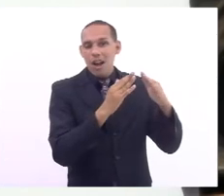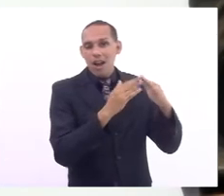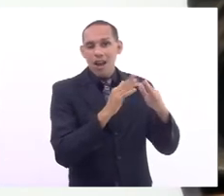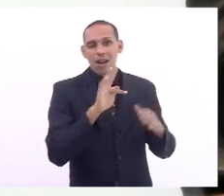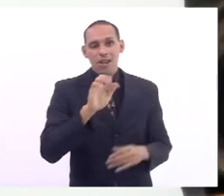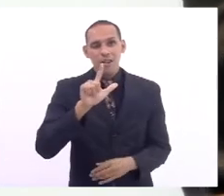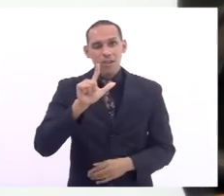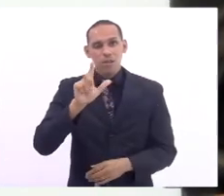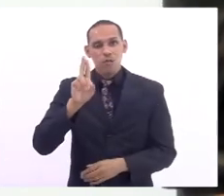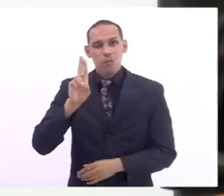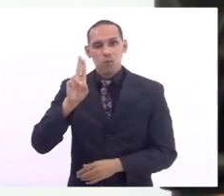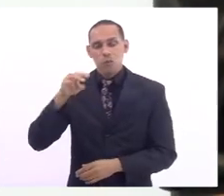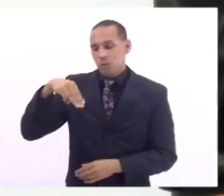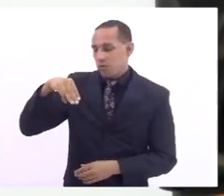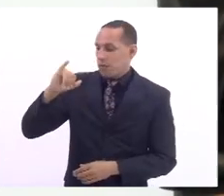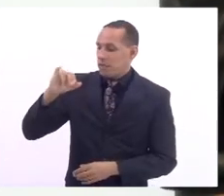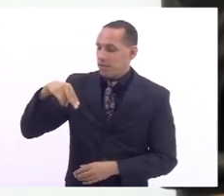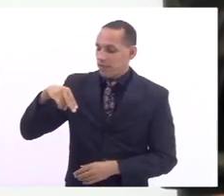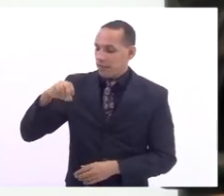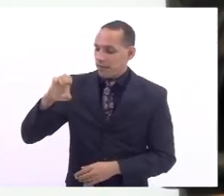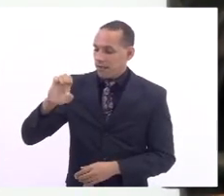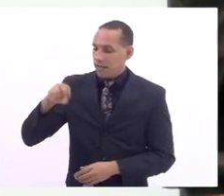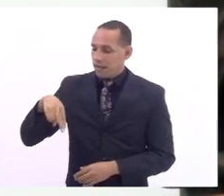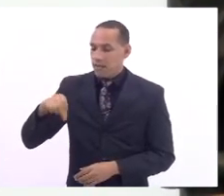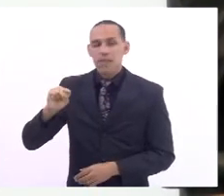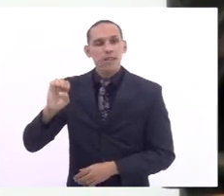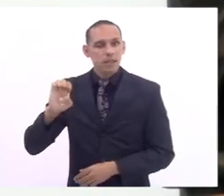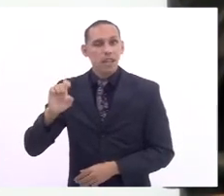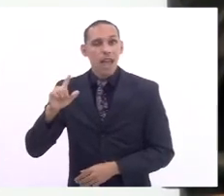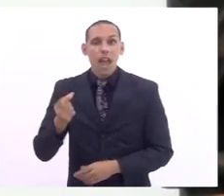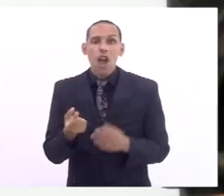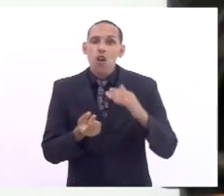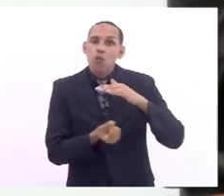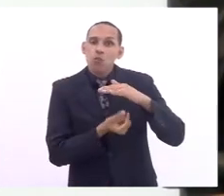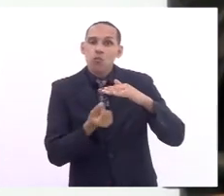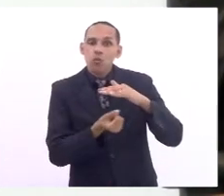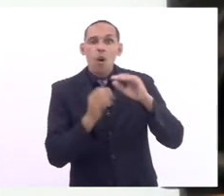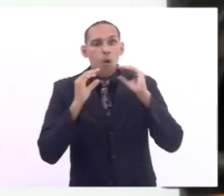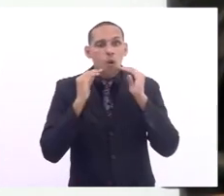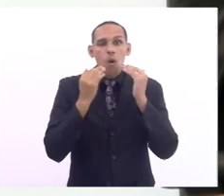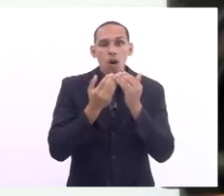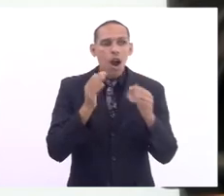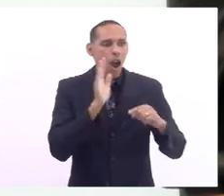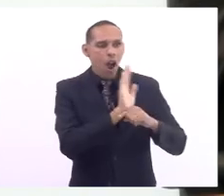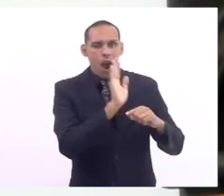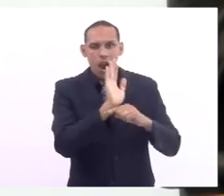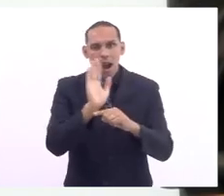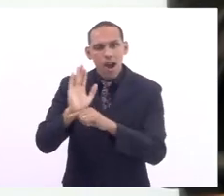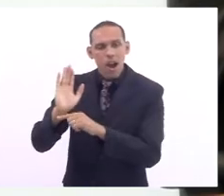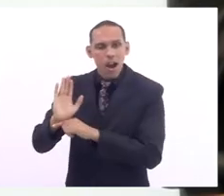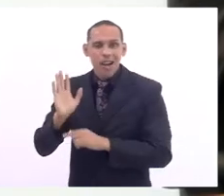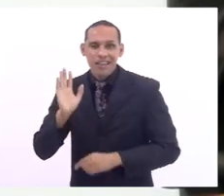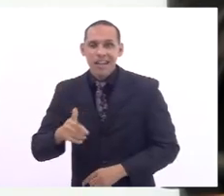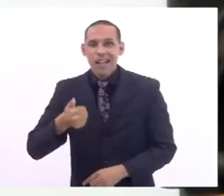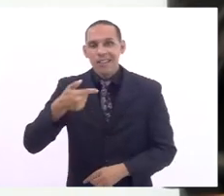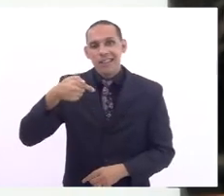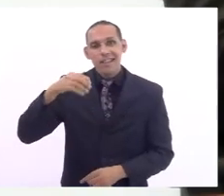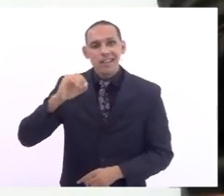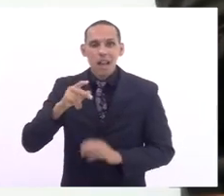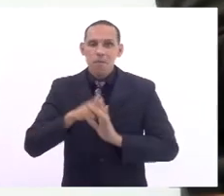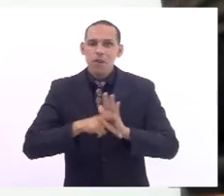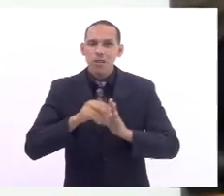quizer a gente tem hoje um fundo comunitário para a região metropolitana que já apanhou mais de 170 projetos